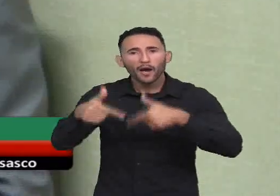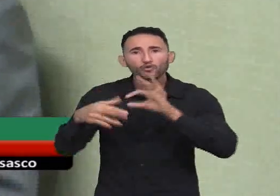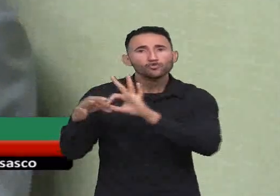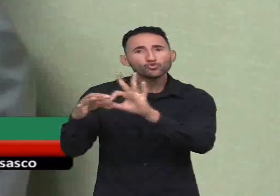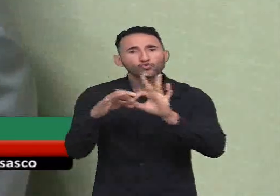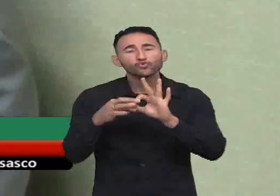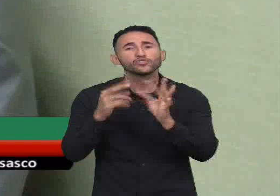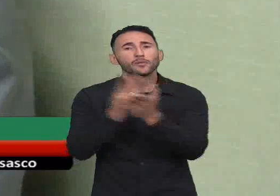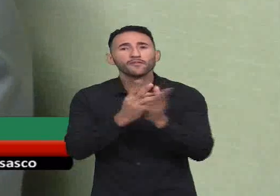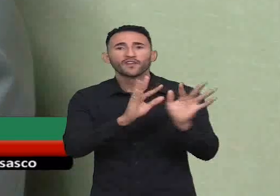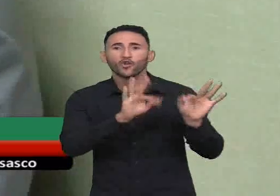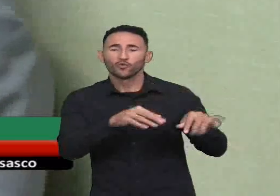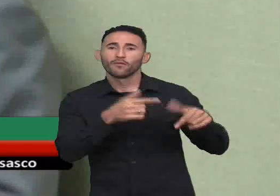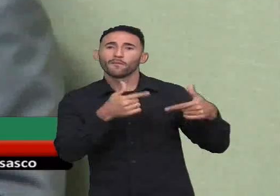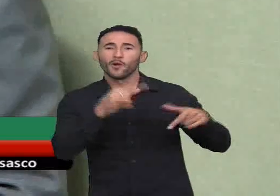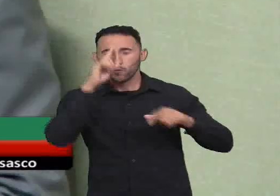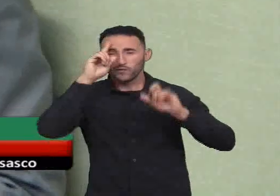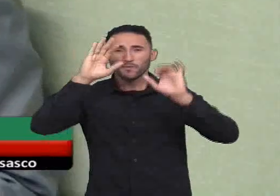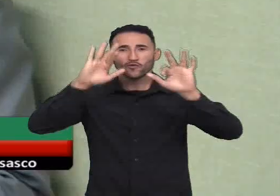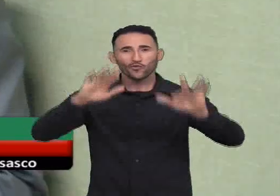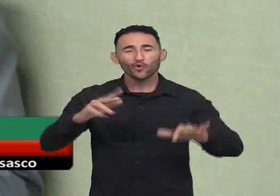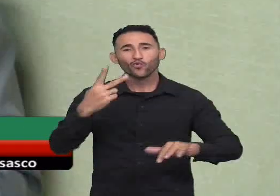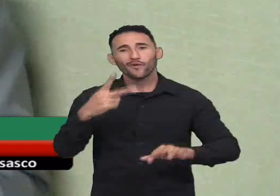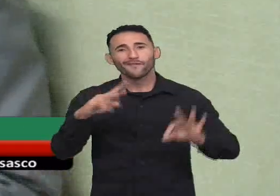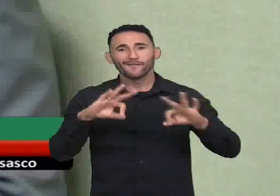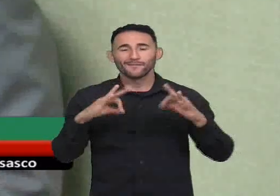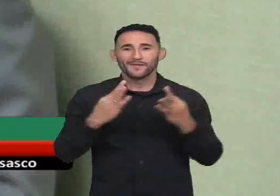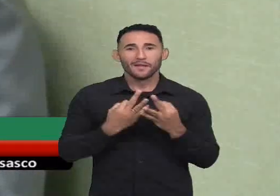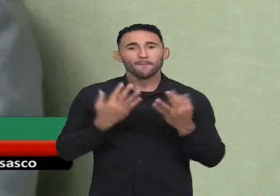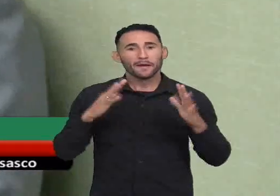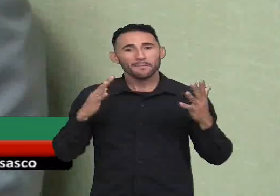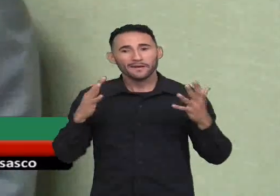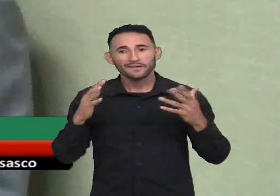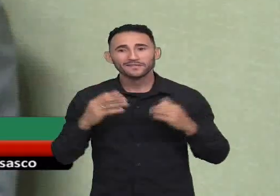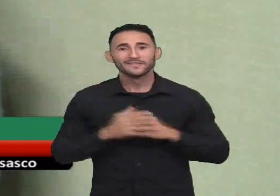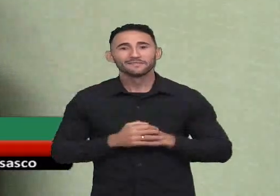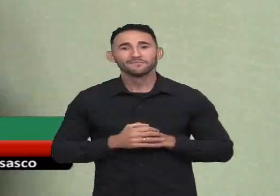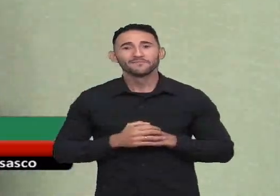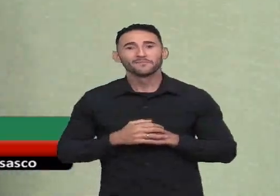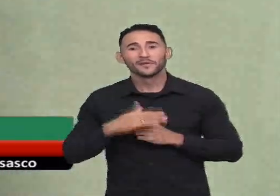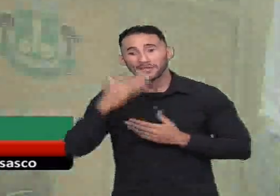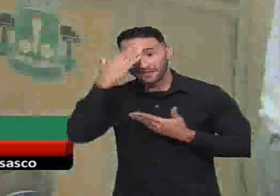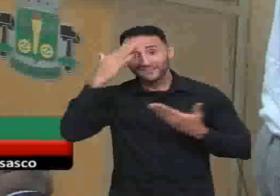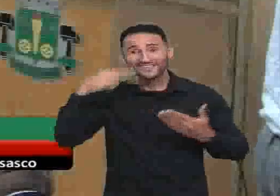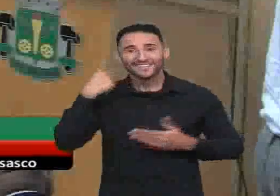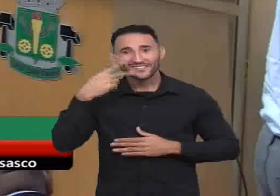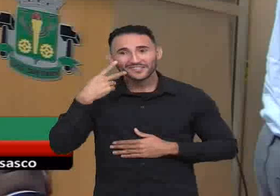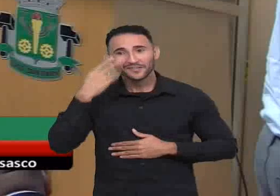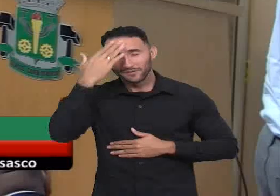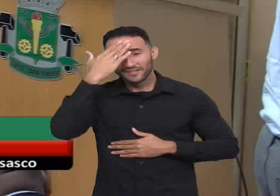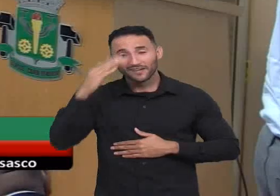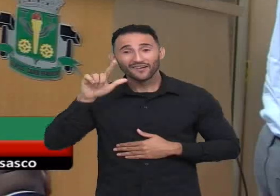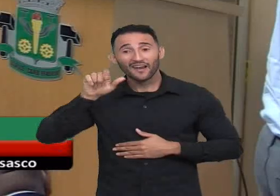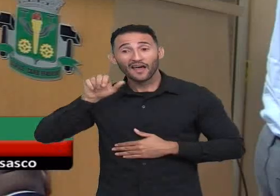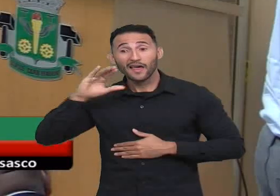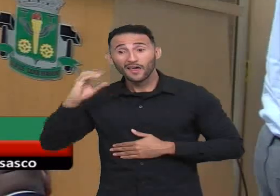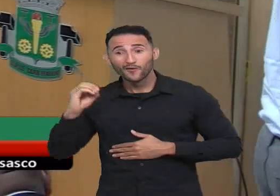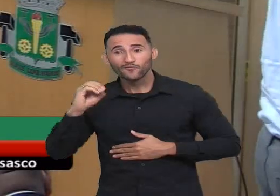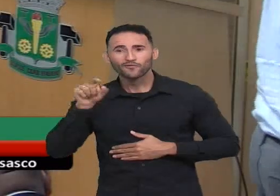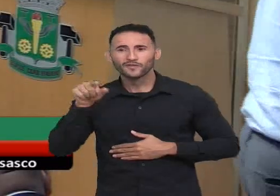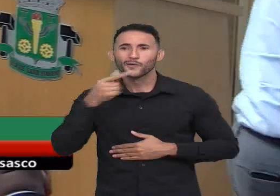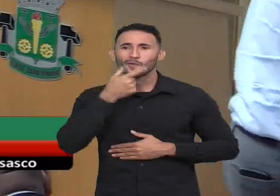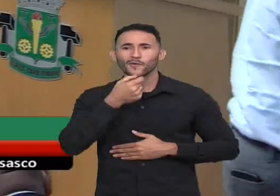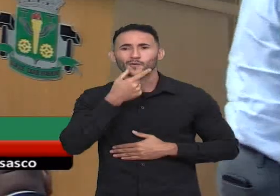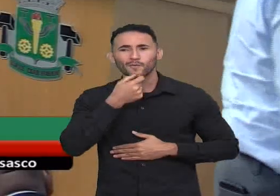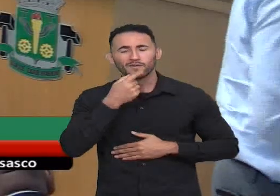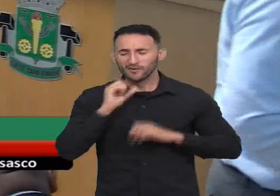que Deus te abençoe e abençoe sua família. Parabéns. Parabéns. Obrigado, vereador. Obrigado você, o Lárcio, o vereador Lárcio, que é um cara aqui